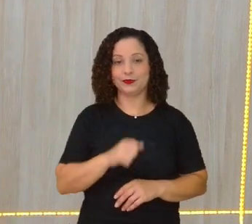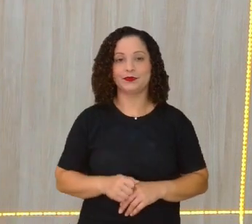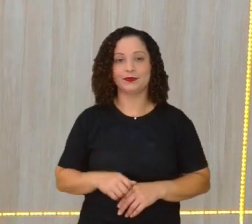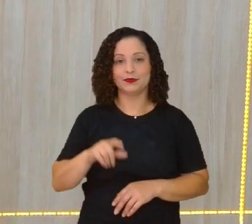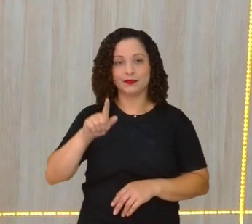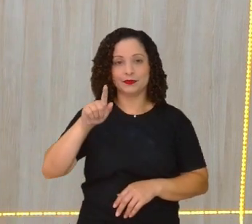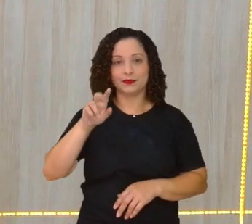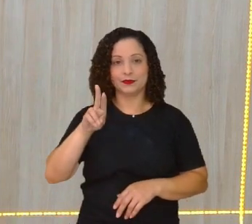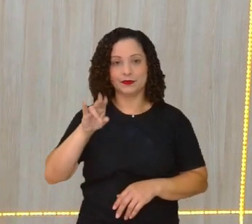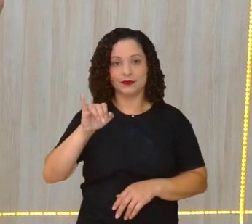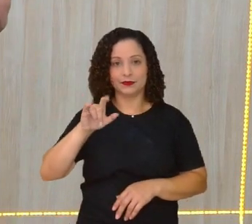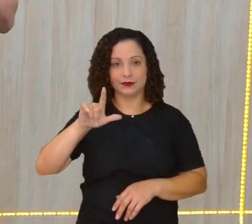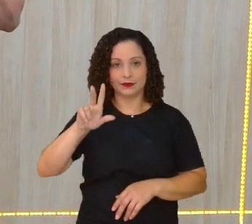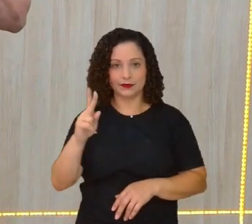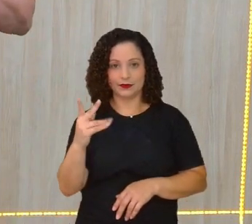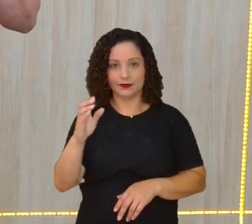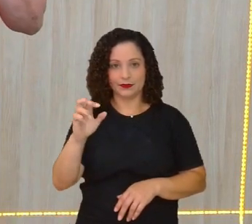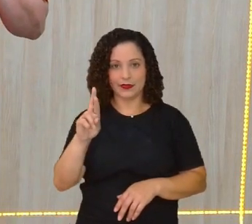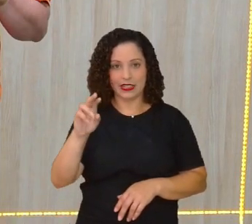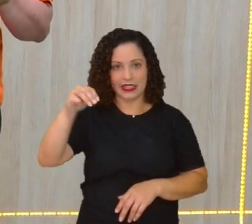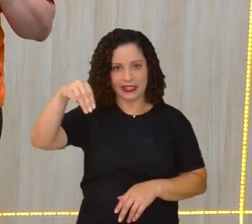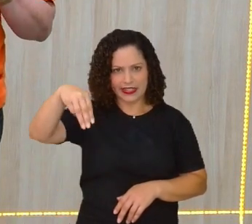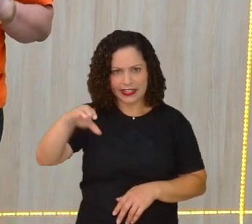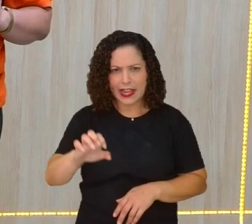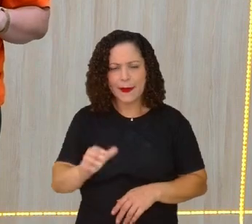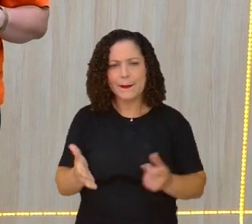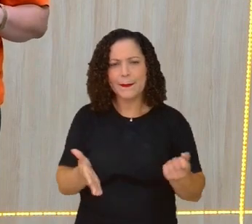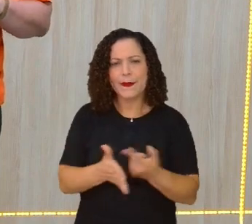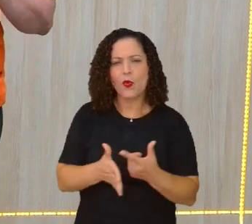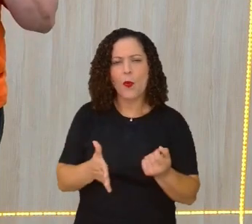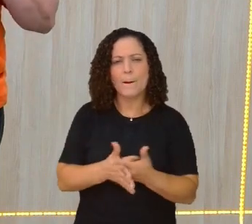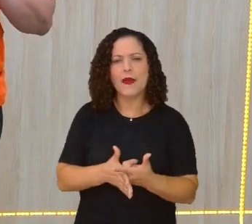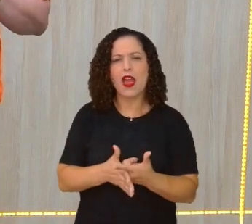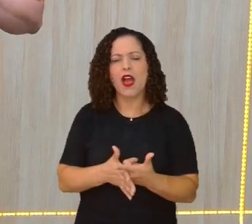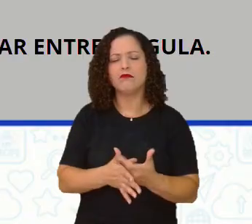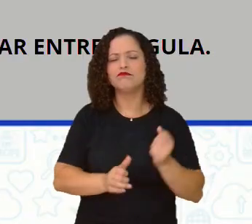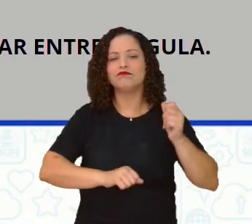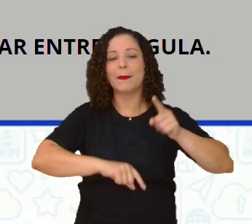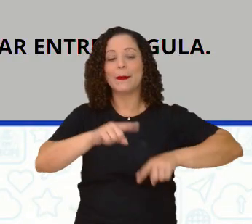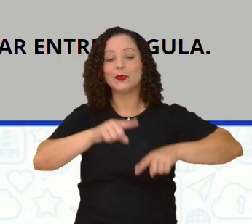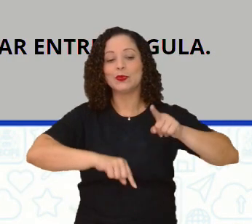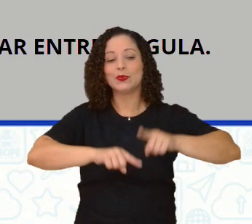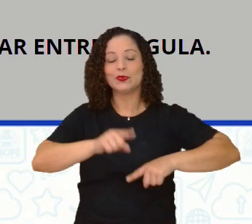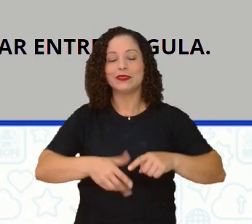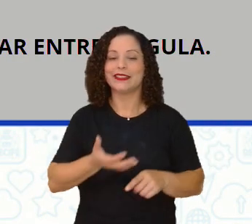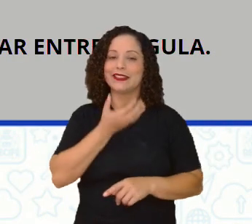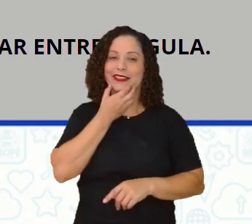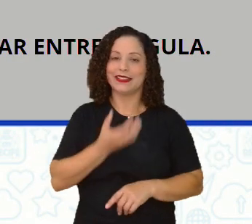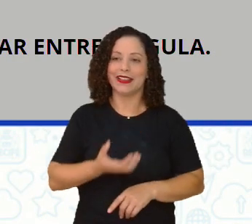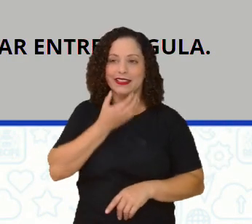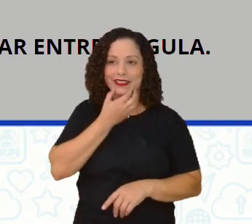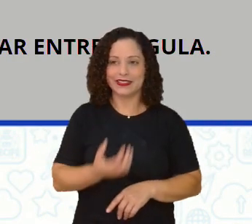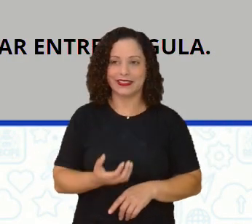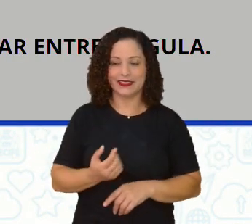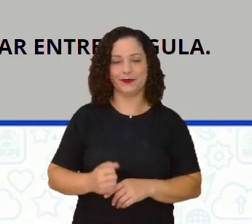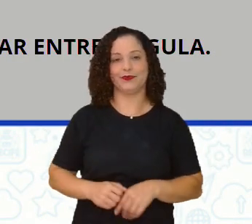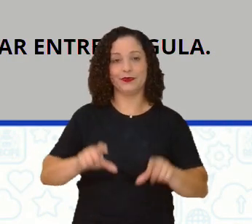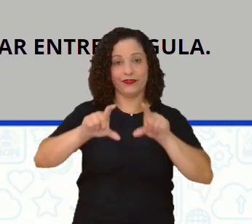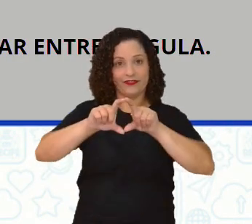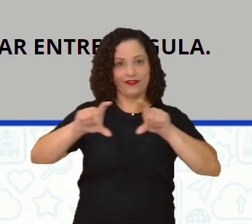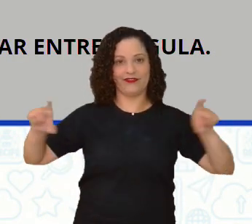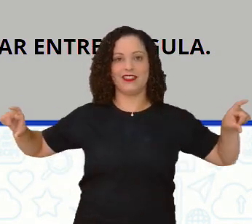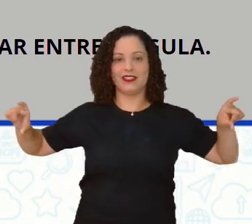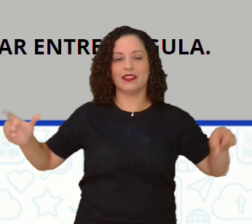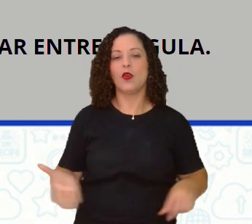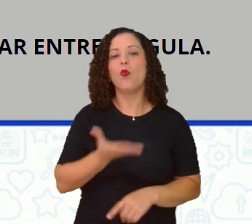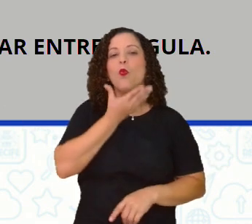comprou um jogo quando chegou o Natal para seu irmão. Então, vou ler novamente, não é?